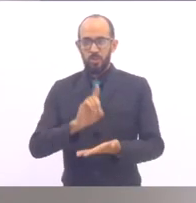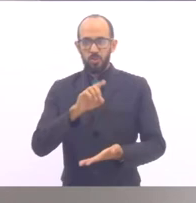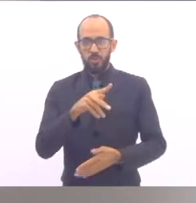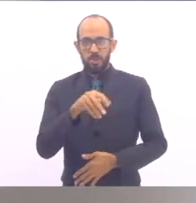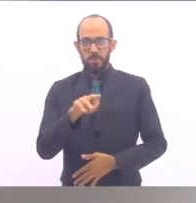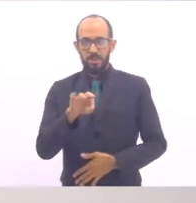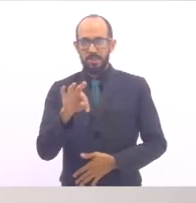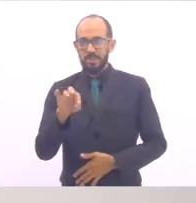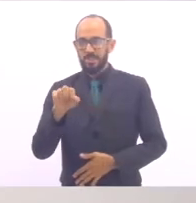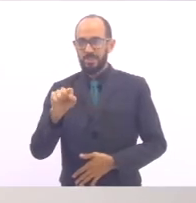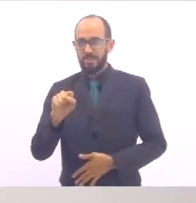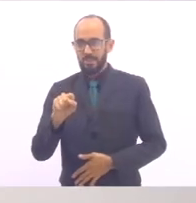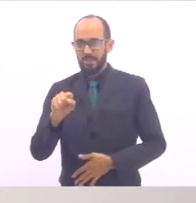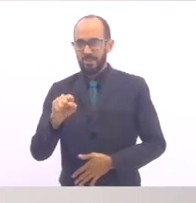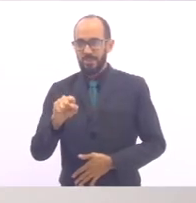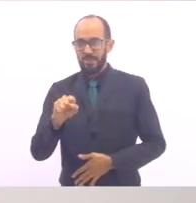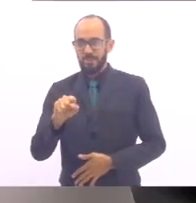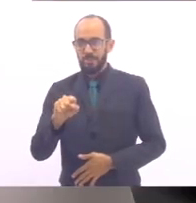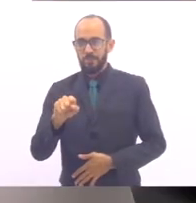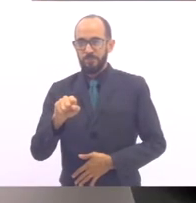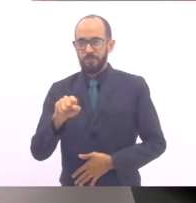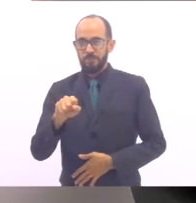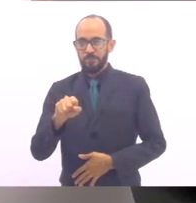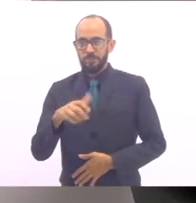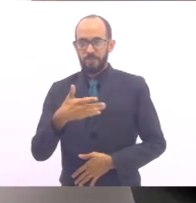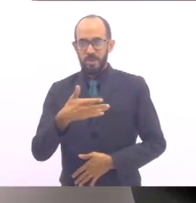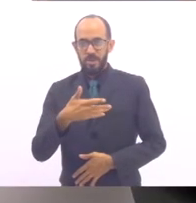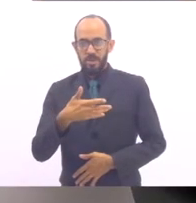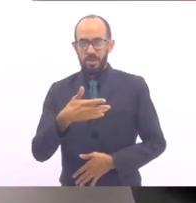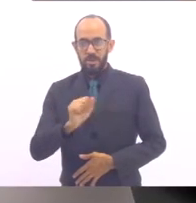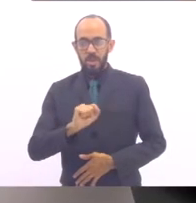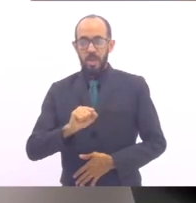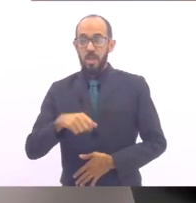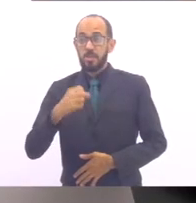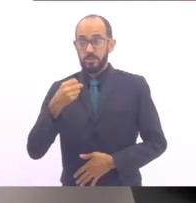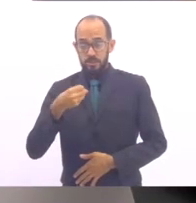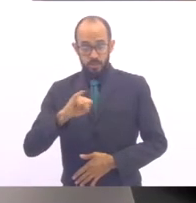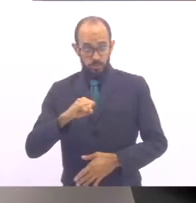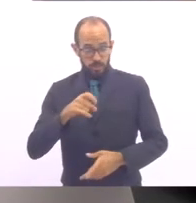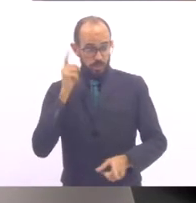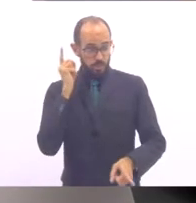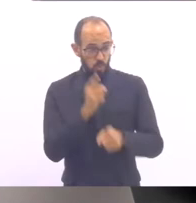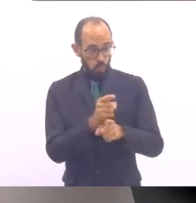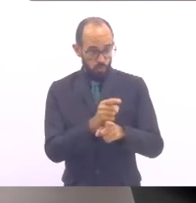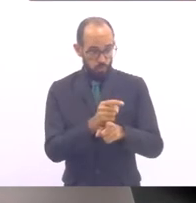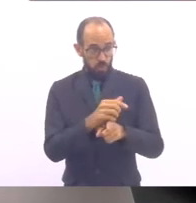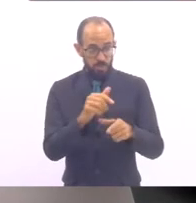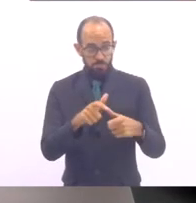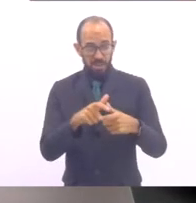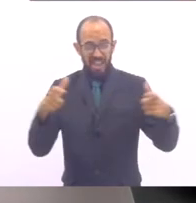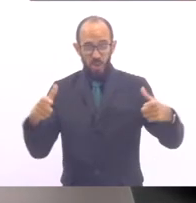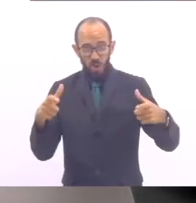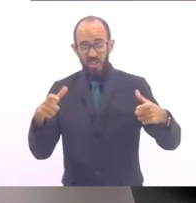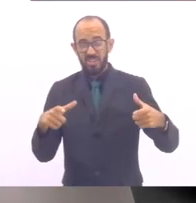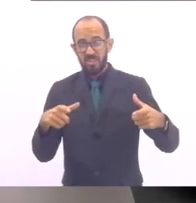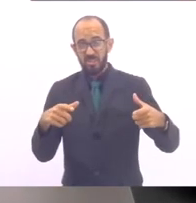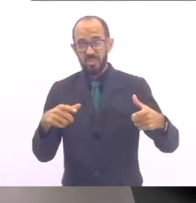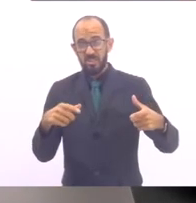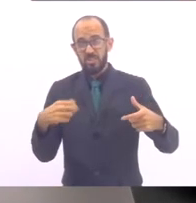esse universo é bem grande. Eu sei. Né? Mas se vocês identificam as maiores, vamos começar pelas